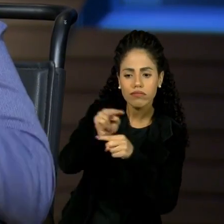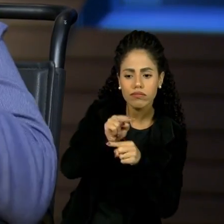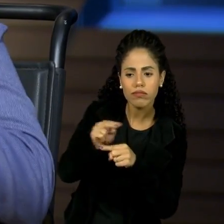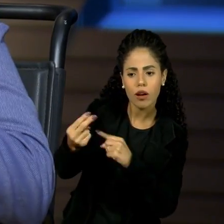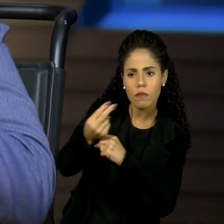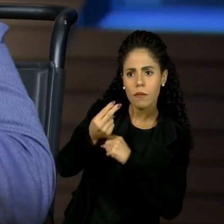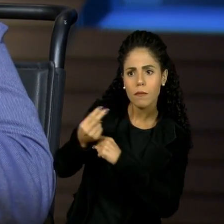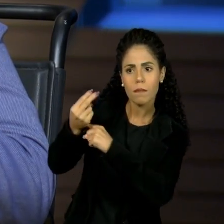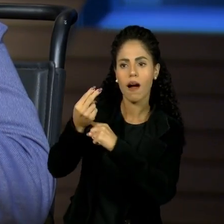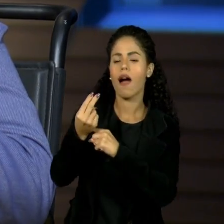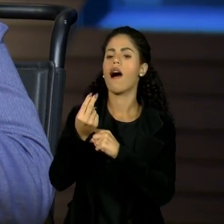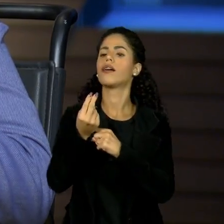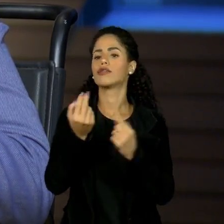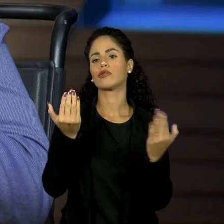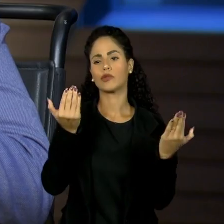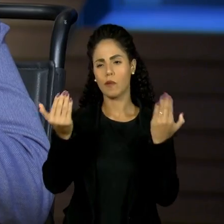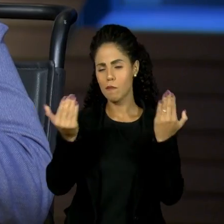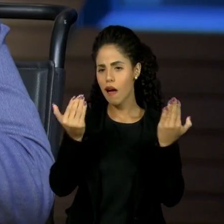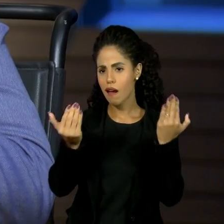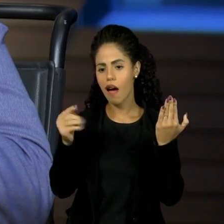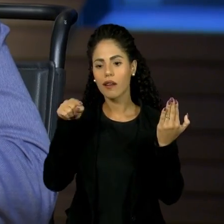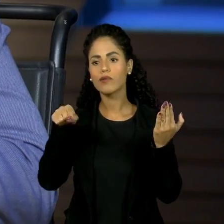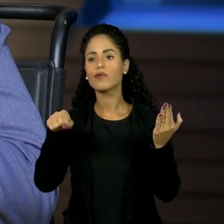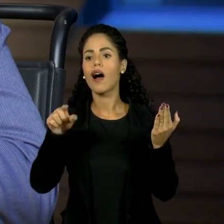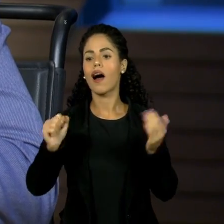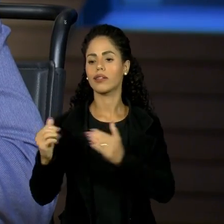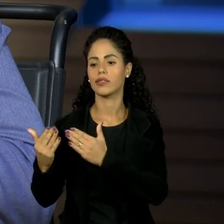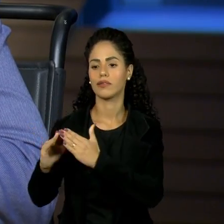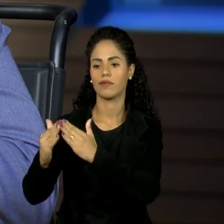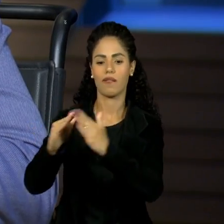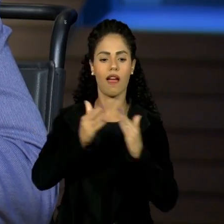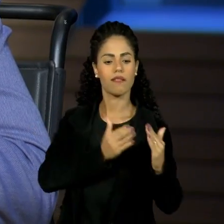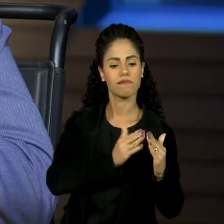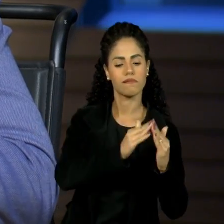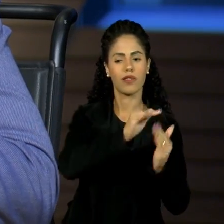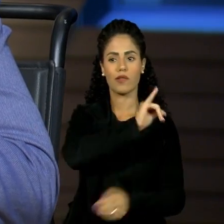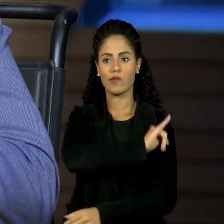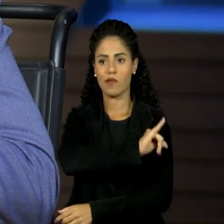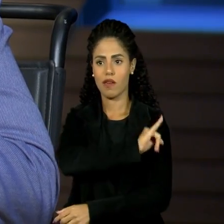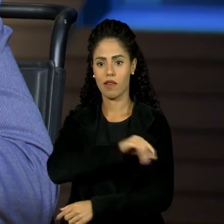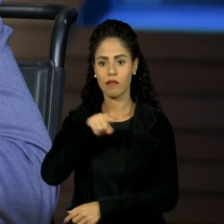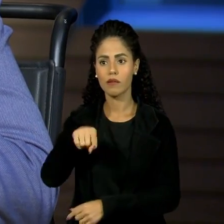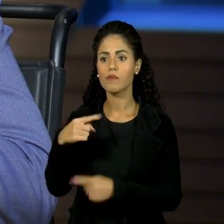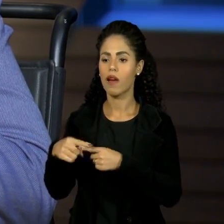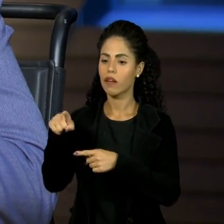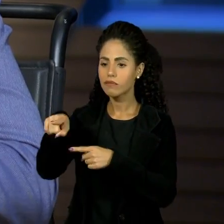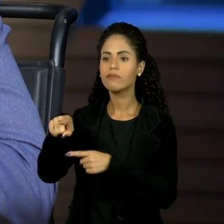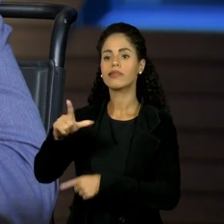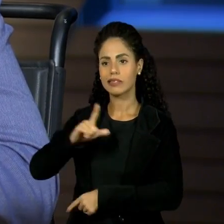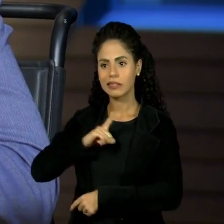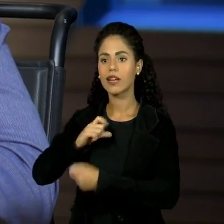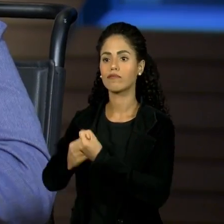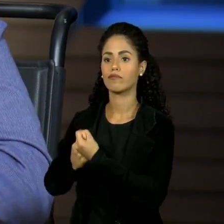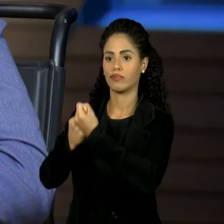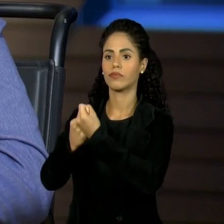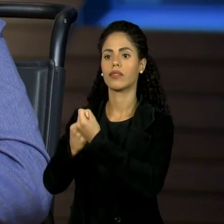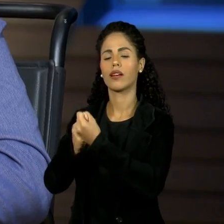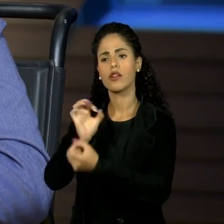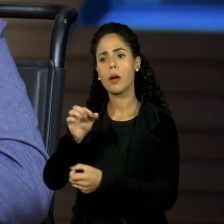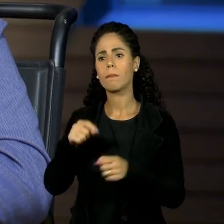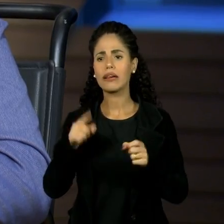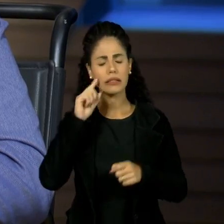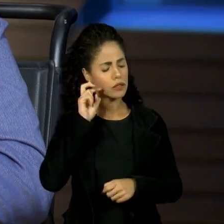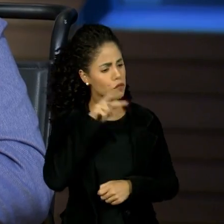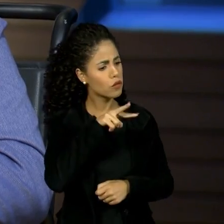comparar Rocinha e Copacabana, o acesso da Rocinha é melhor, porque tem rede de apoio. Quando eu chego num